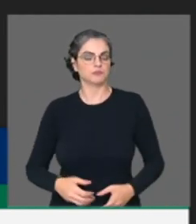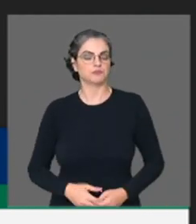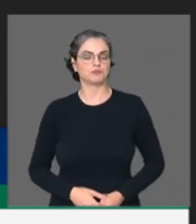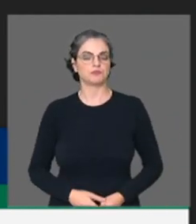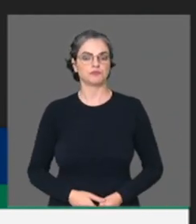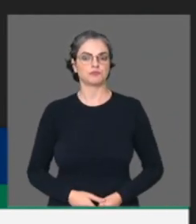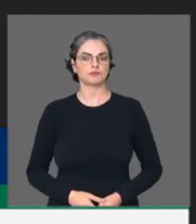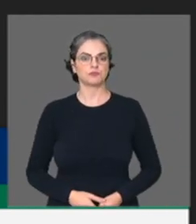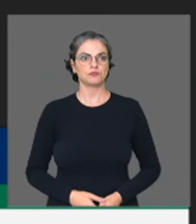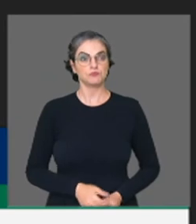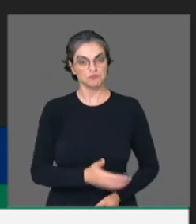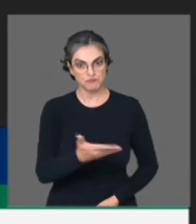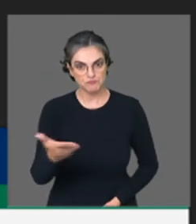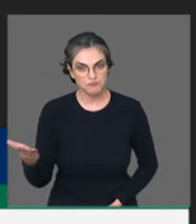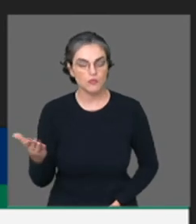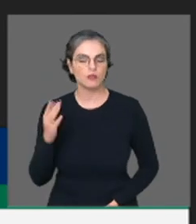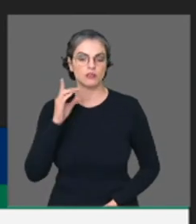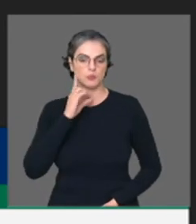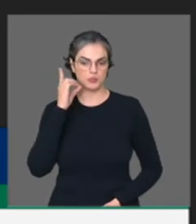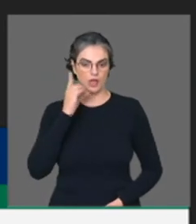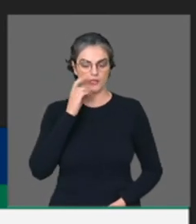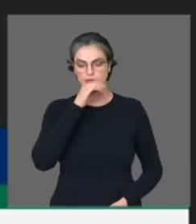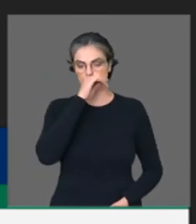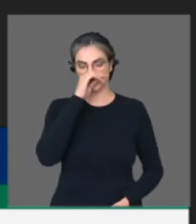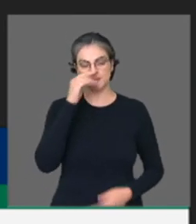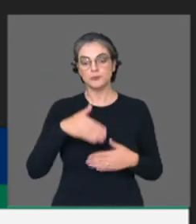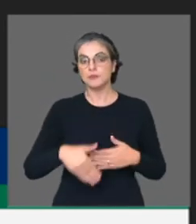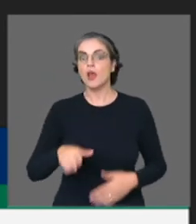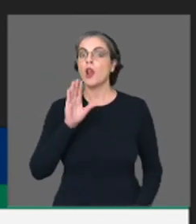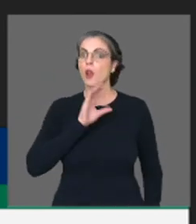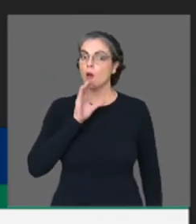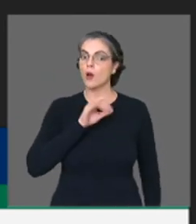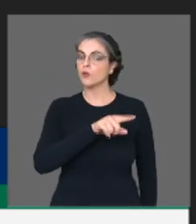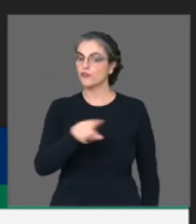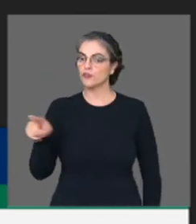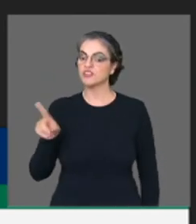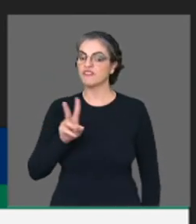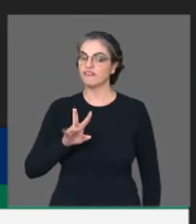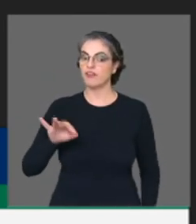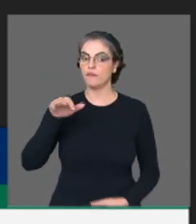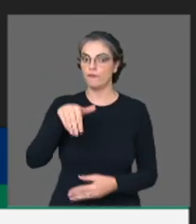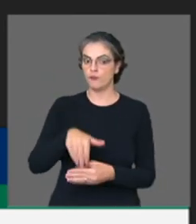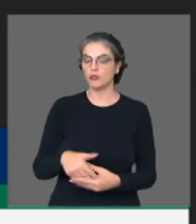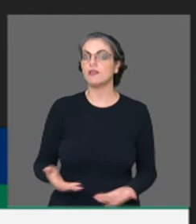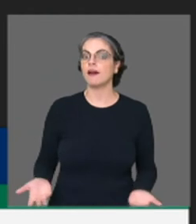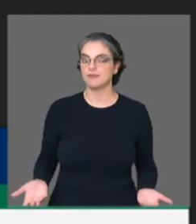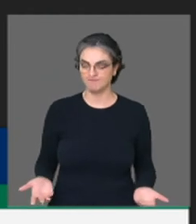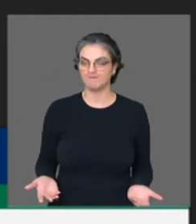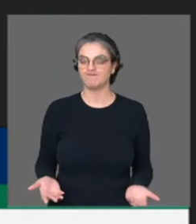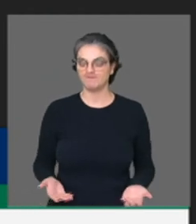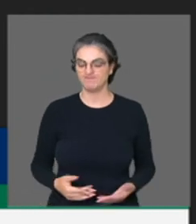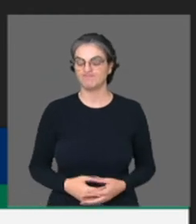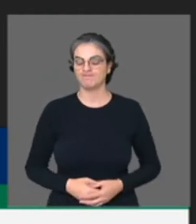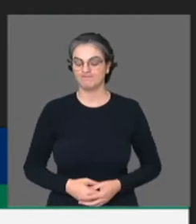Vejam bem, meus nobres deputados, que daqui a pouco vocês irão depositar um voto na urna, onde